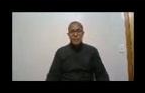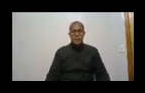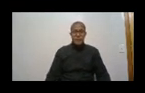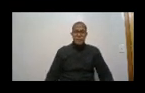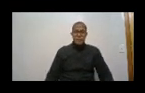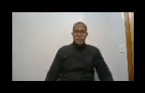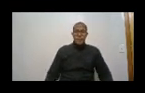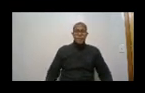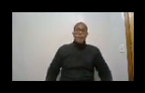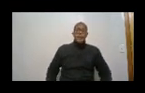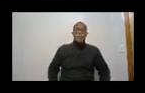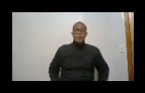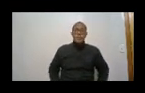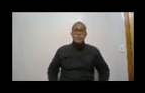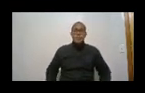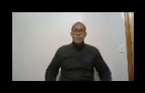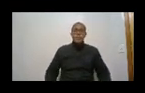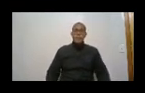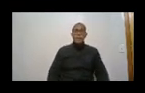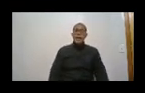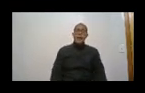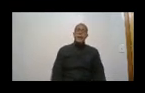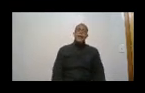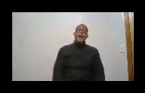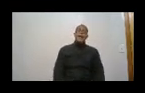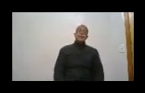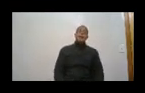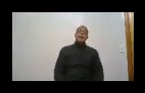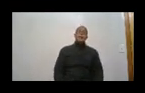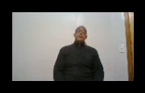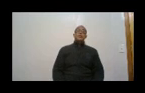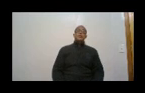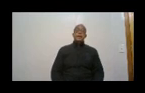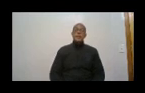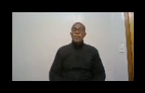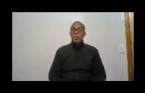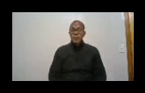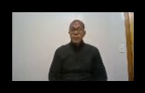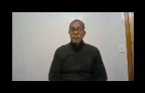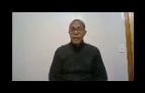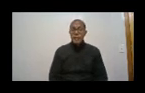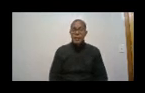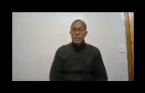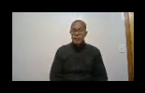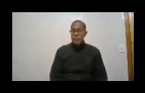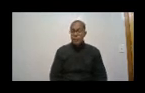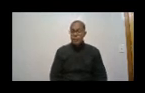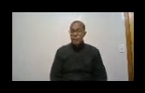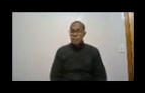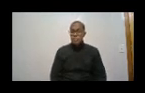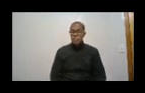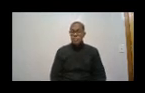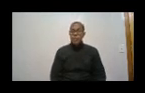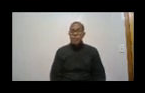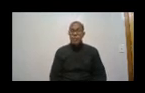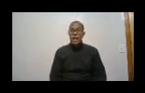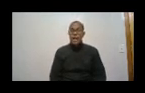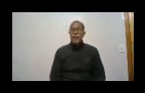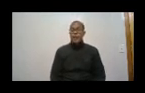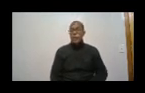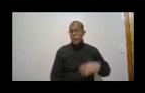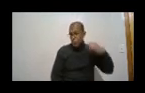parcial na imagem 2 e pode simplesmente bloquear a ação de um mediador, tá? Então, às vezes, o que eu quero é isso, é